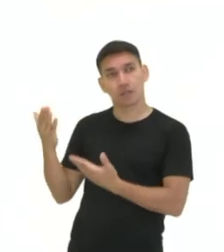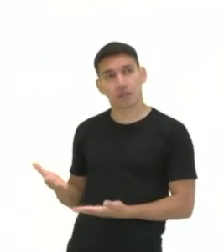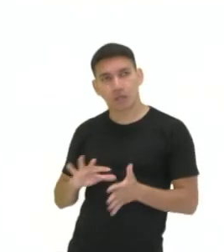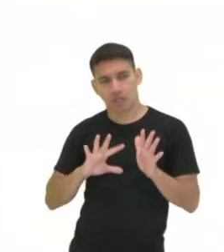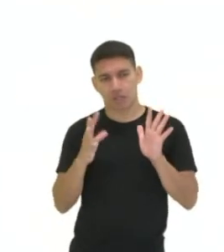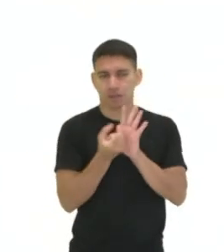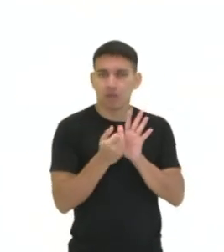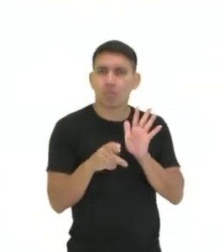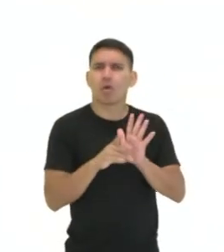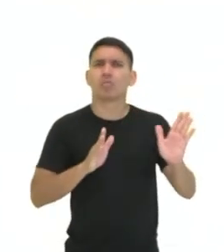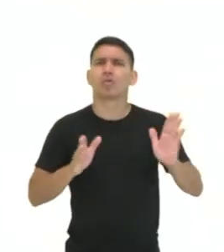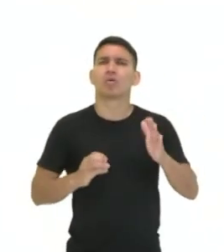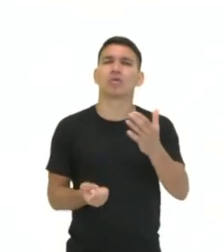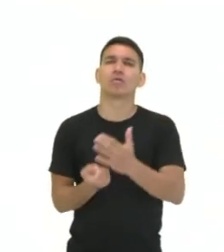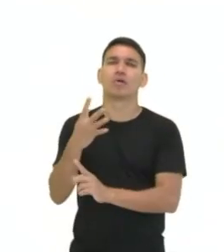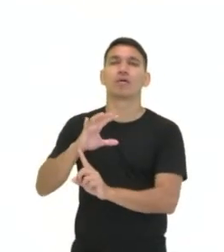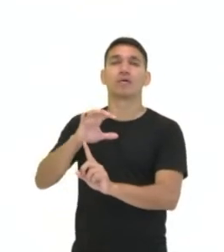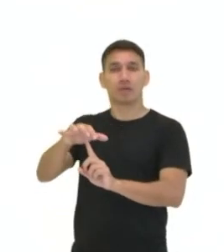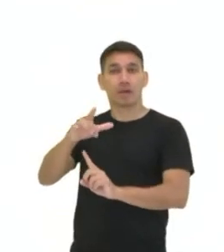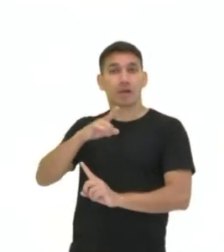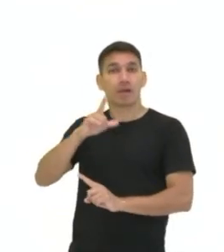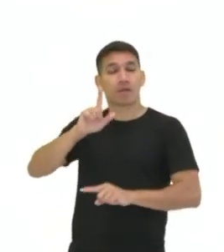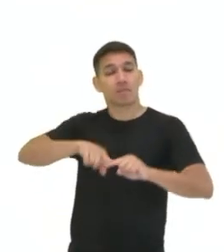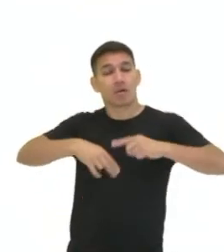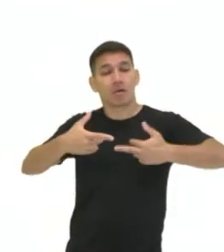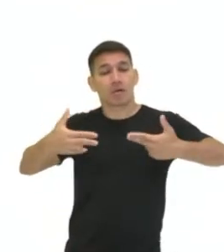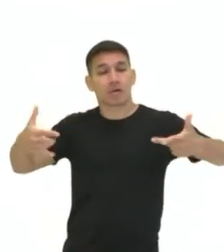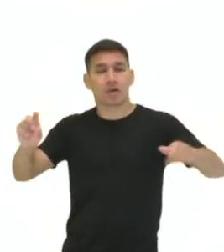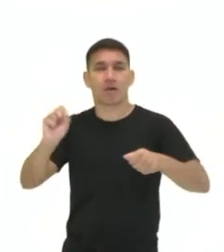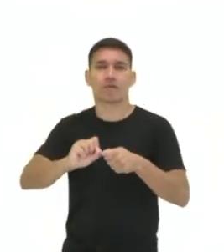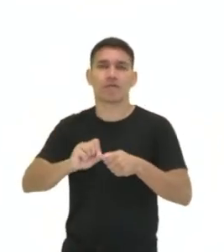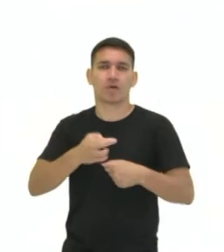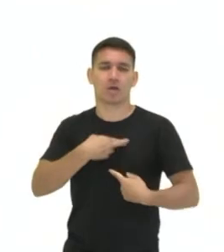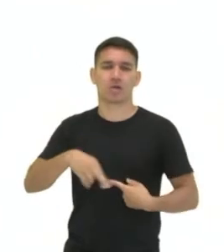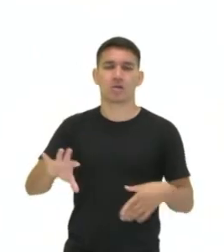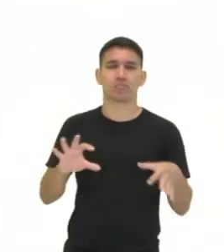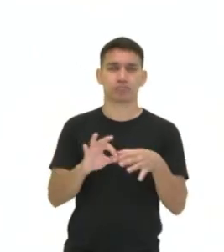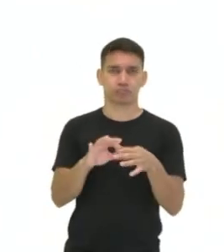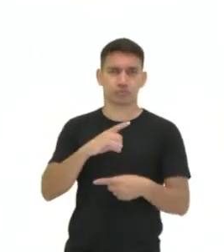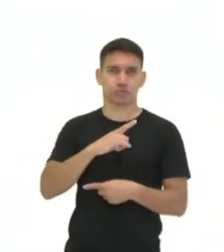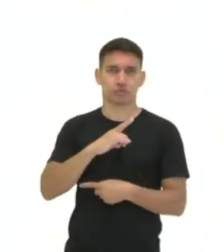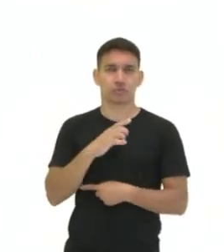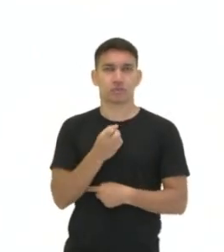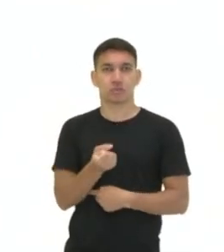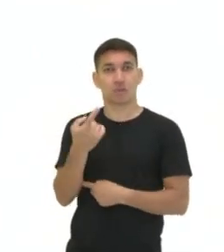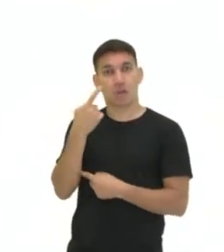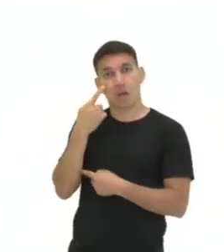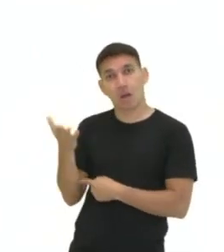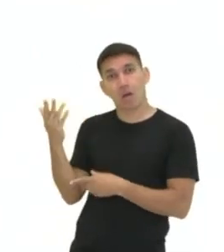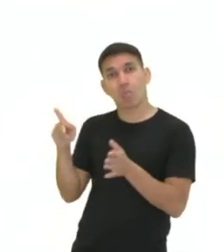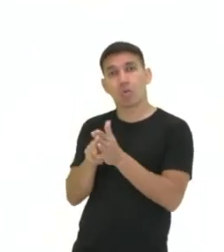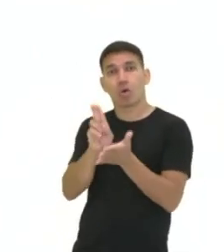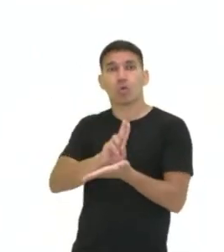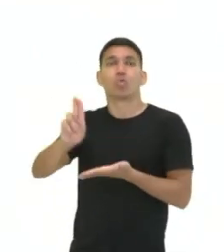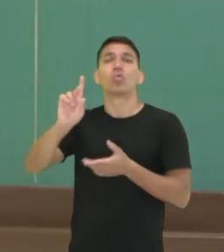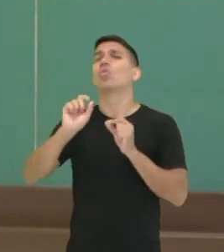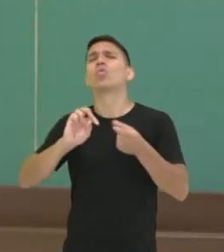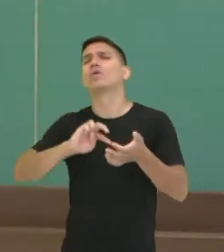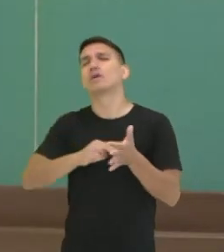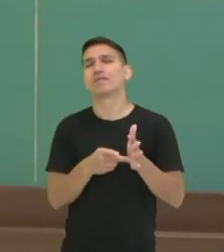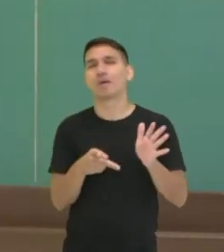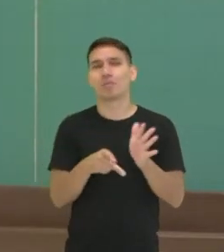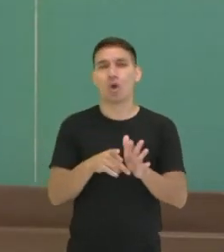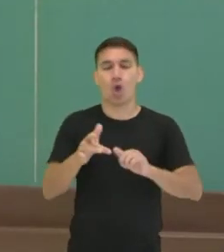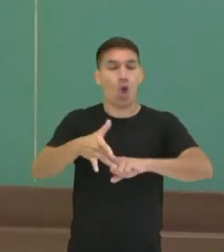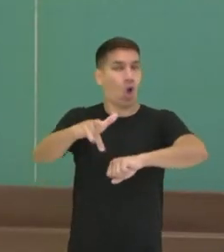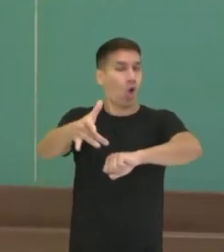produzida durante a vida de Carlos Magno foram os utensílios e artefatos religiosos oriundos da ourivesaria, ou seja, o ouro era